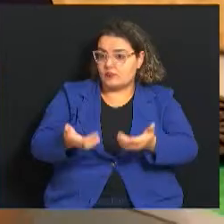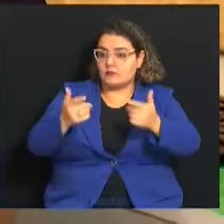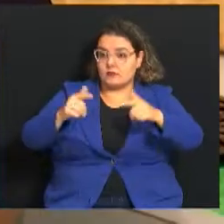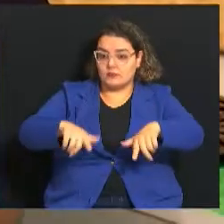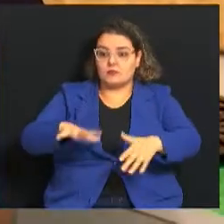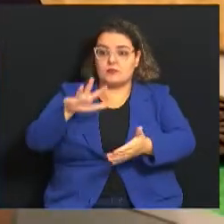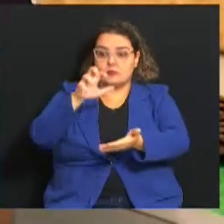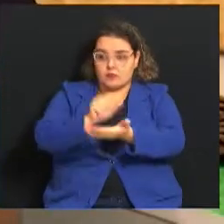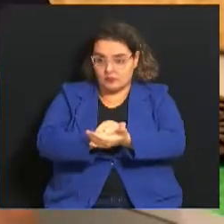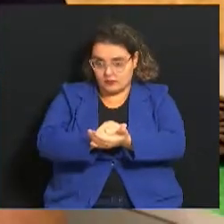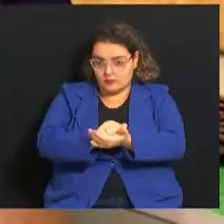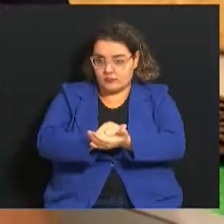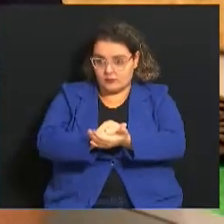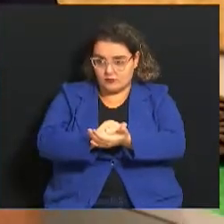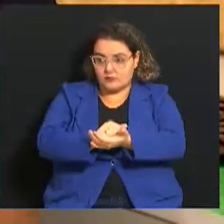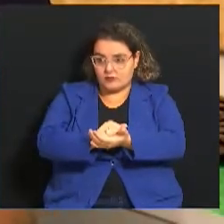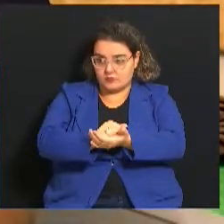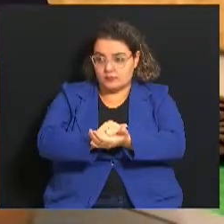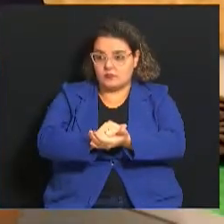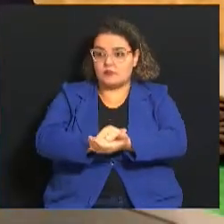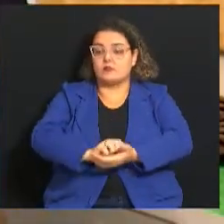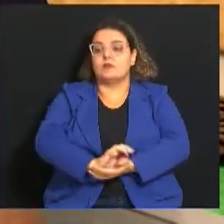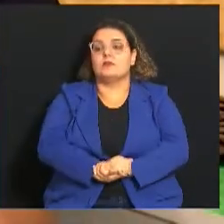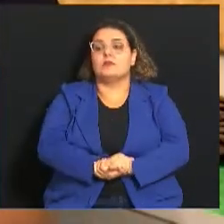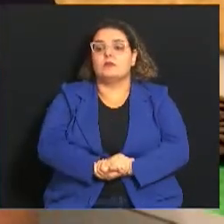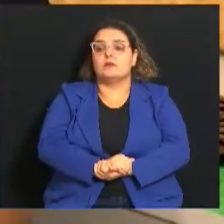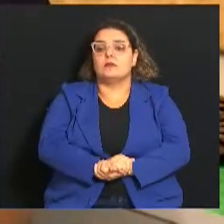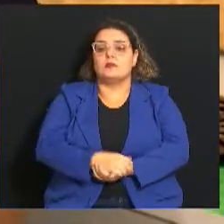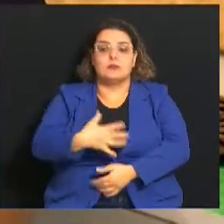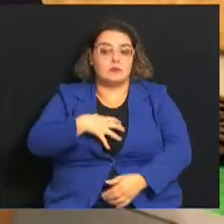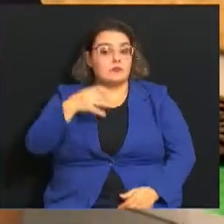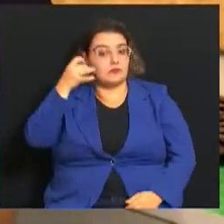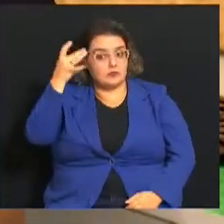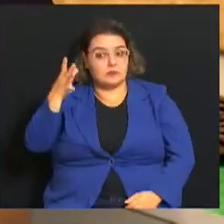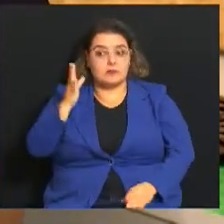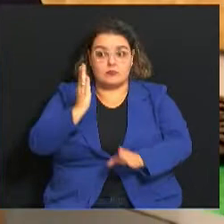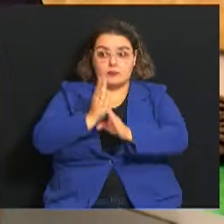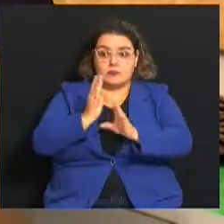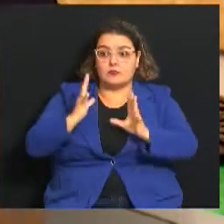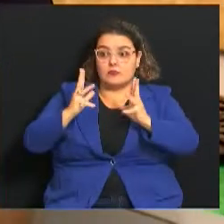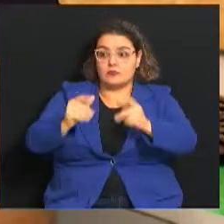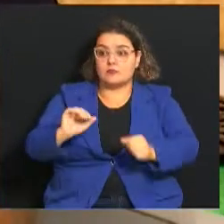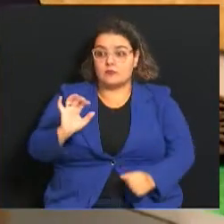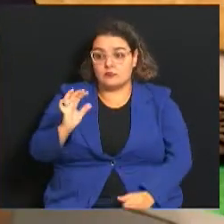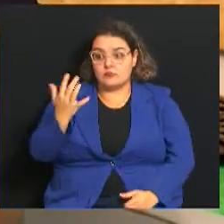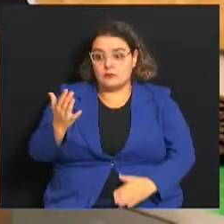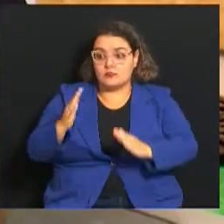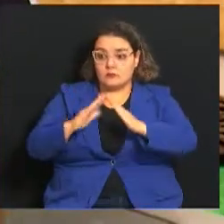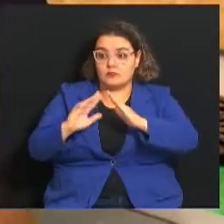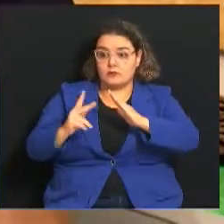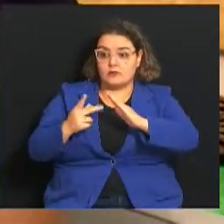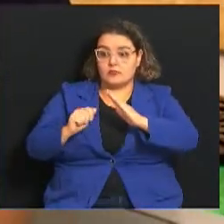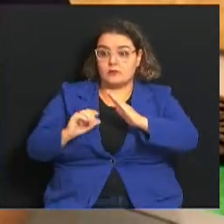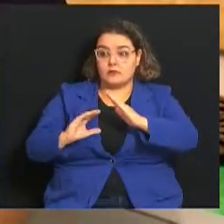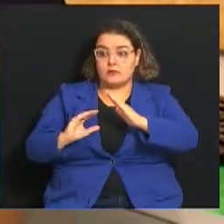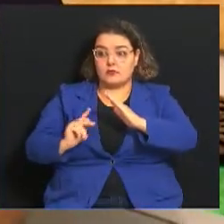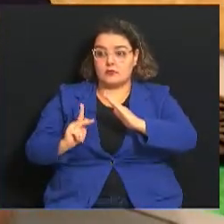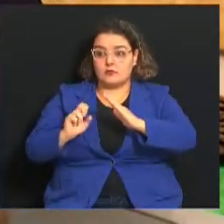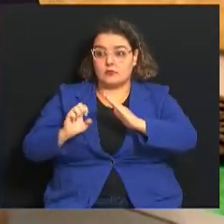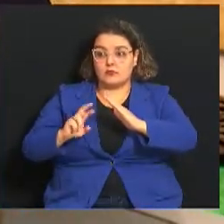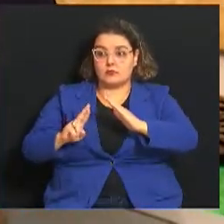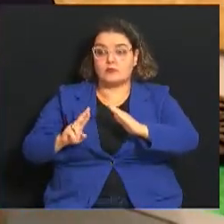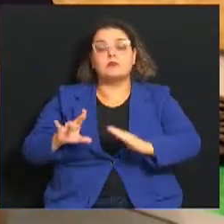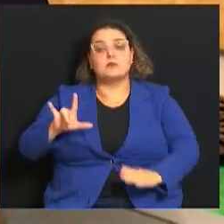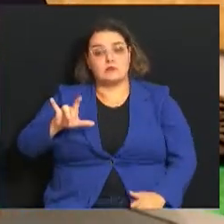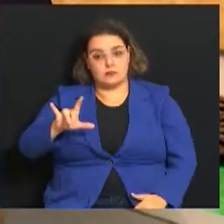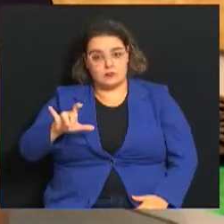inscrições. Uma maneira também muito fácil de encontrar tudo que está acontecendo na Casa Hacker é por meio do Instagram, no @casahacker.